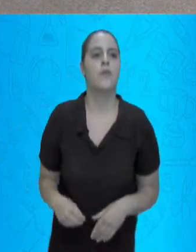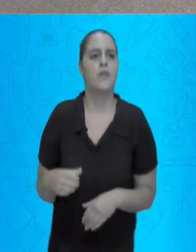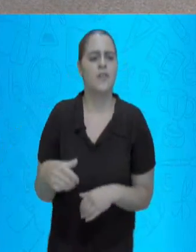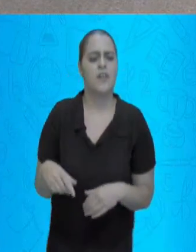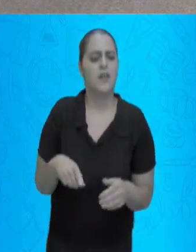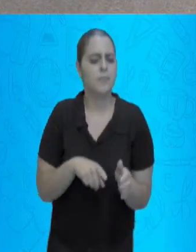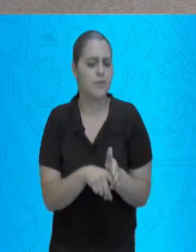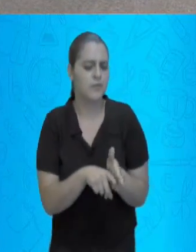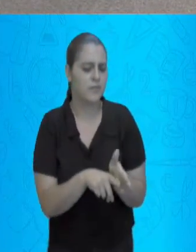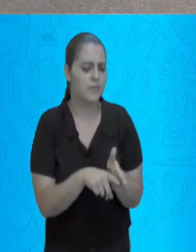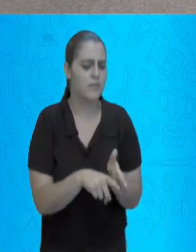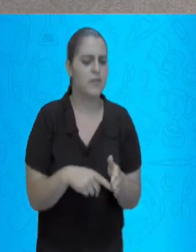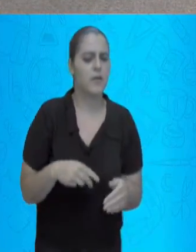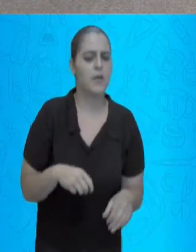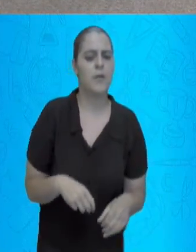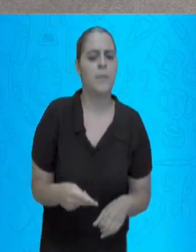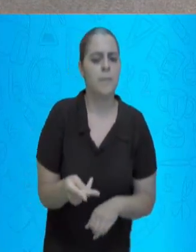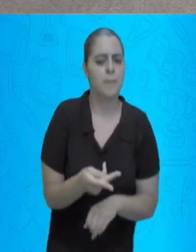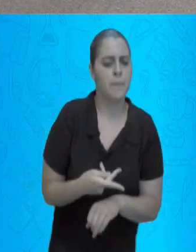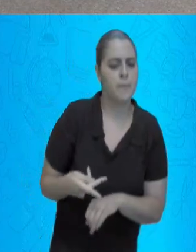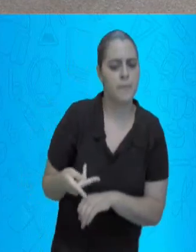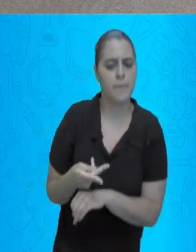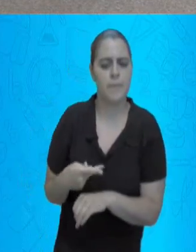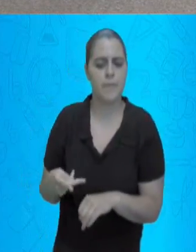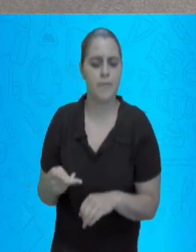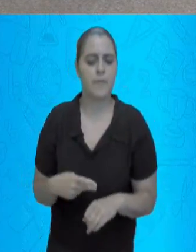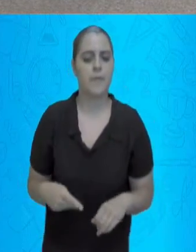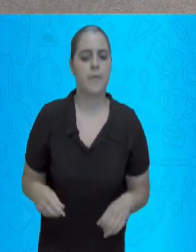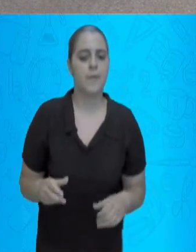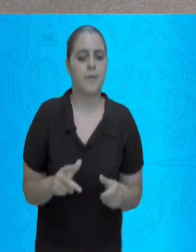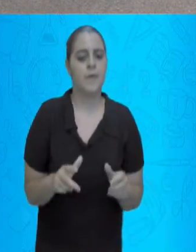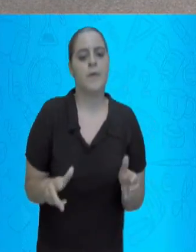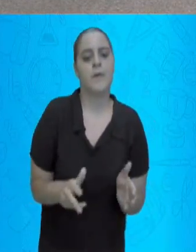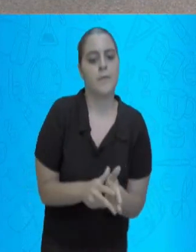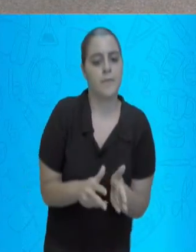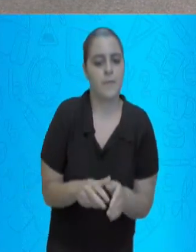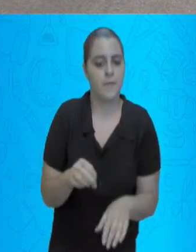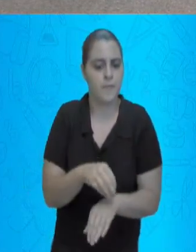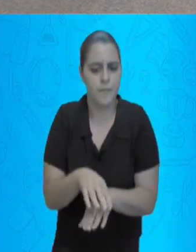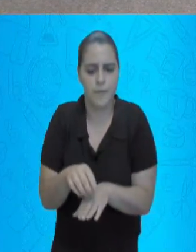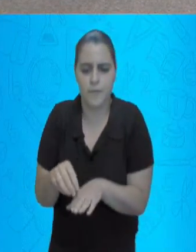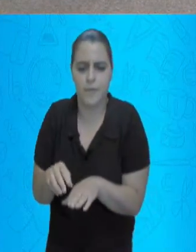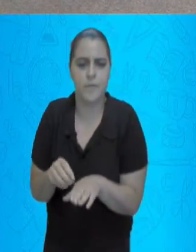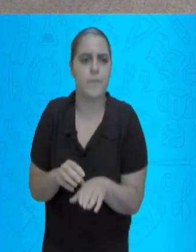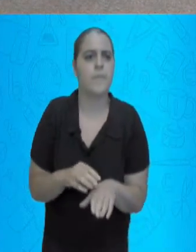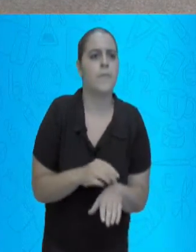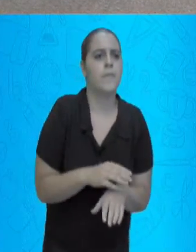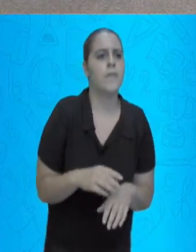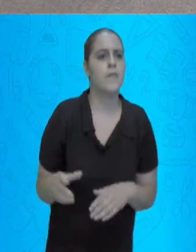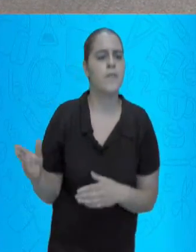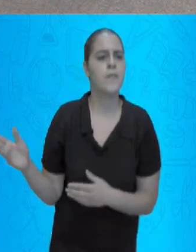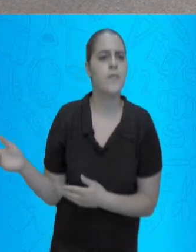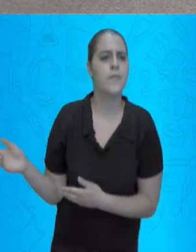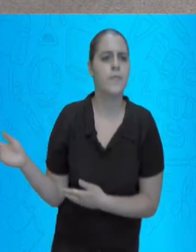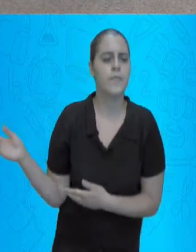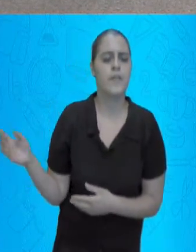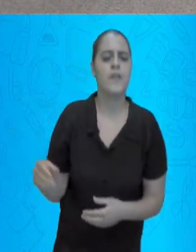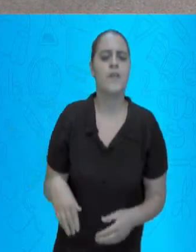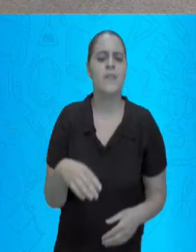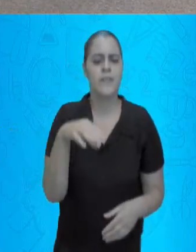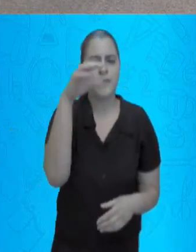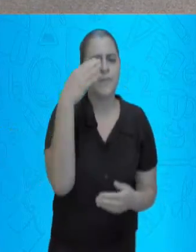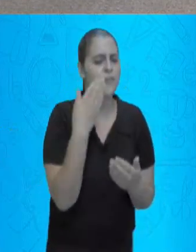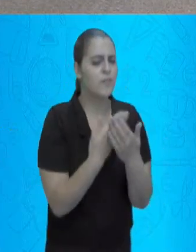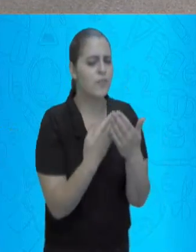em analisar, em procurar os fósseis, ela é denominada paleontologia. Quem estuda